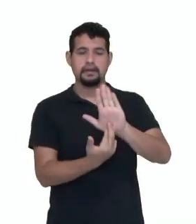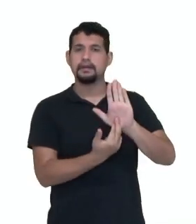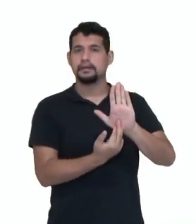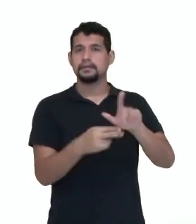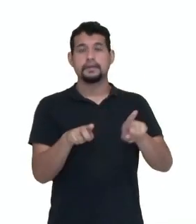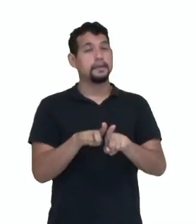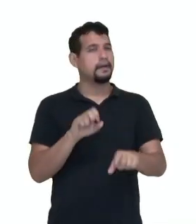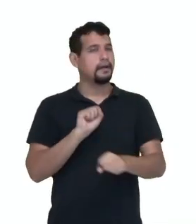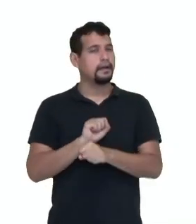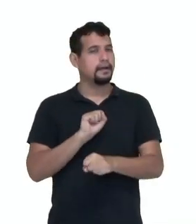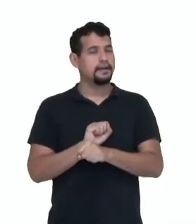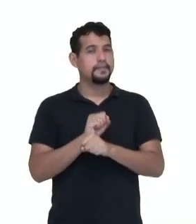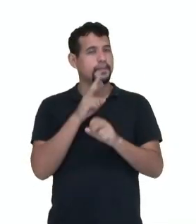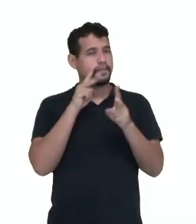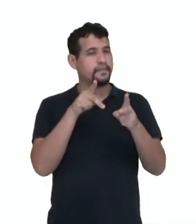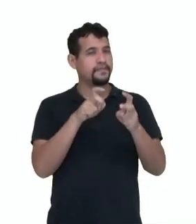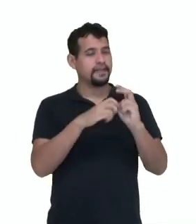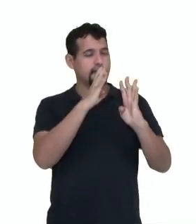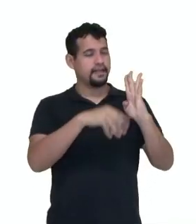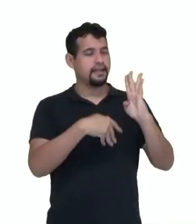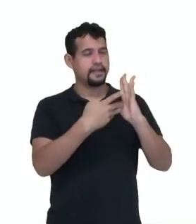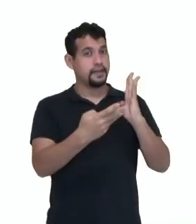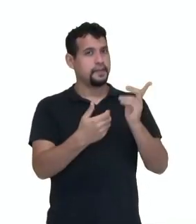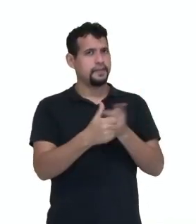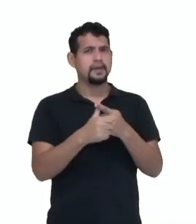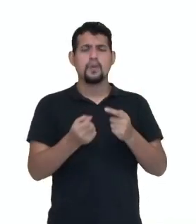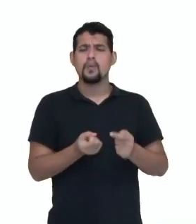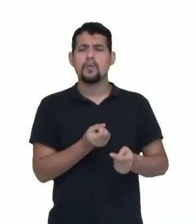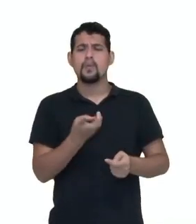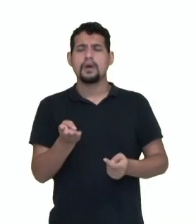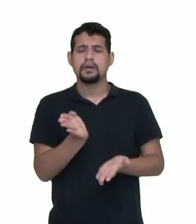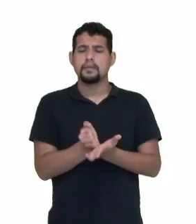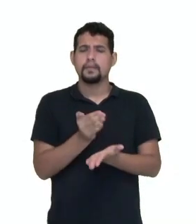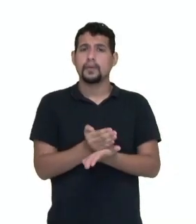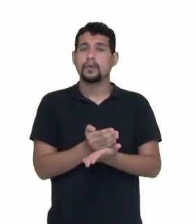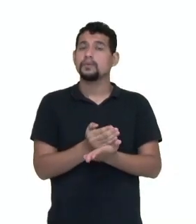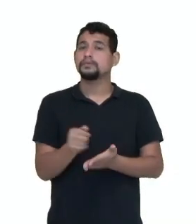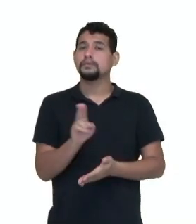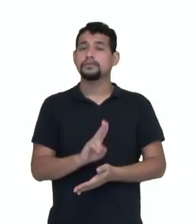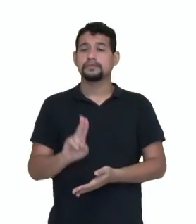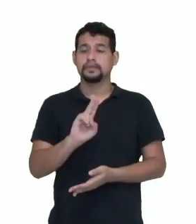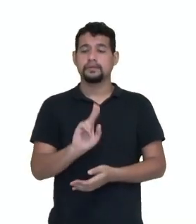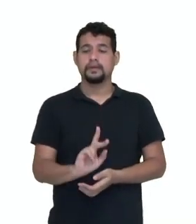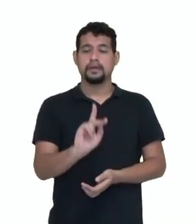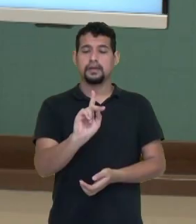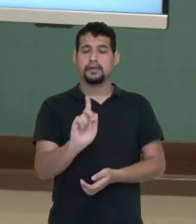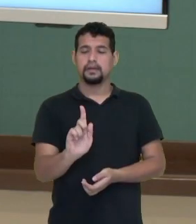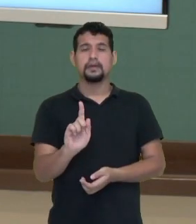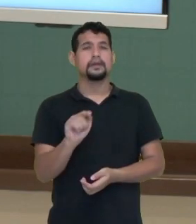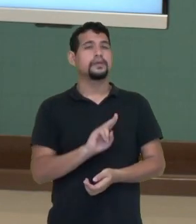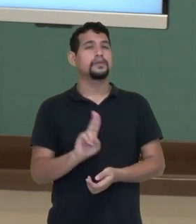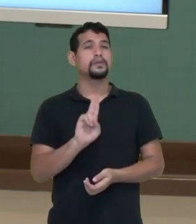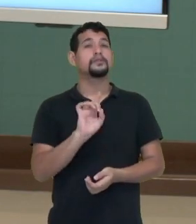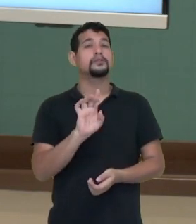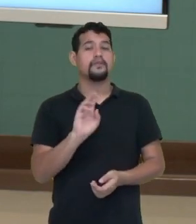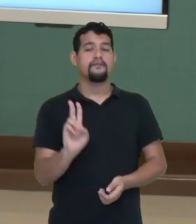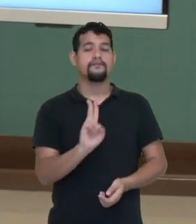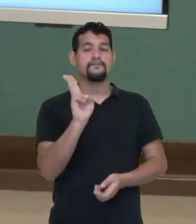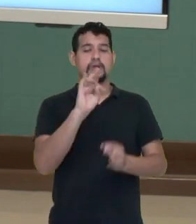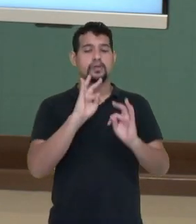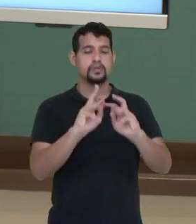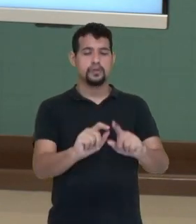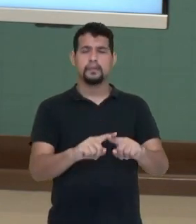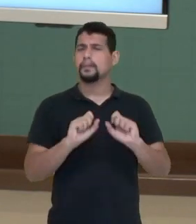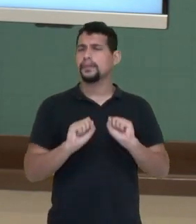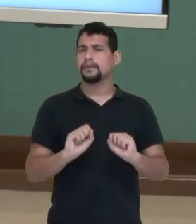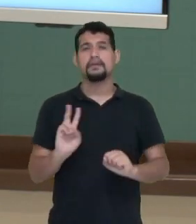mas respira aí, vamos ver a tabela primeiro. Então, olha aqui, a quantidade de bolo em quilograma, colocamos apenas valores inteiros, tá? Mas pode